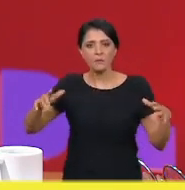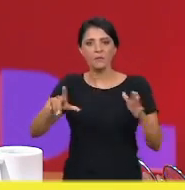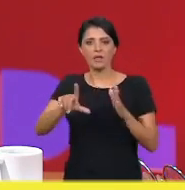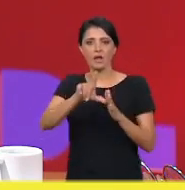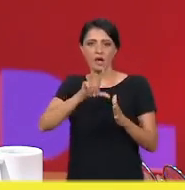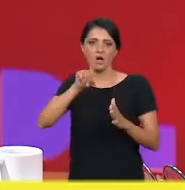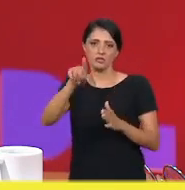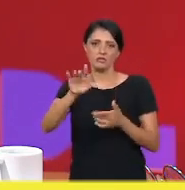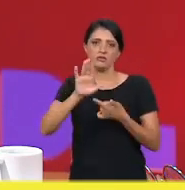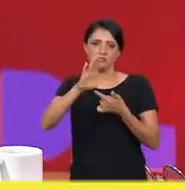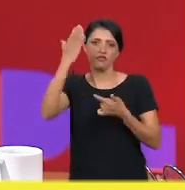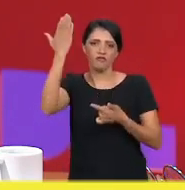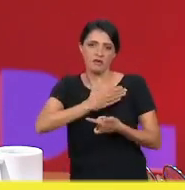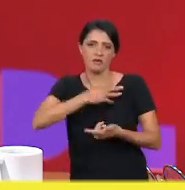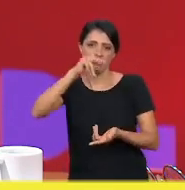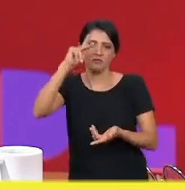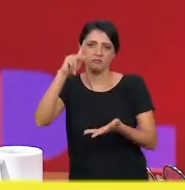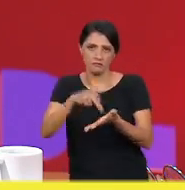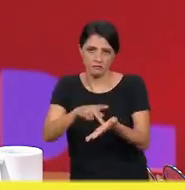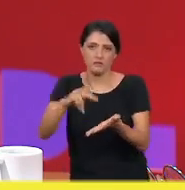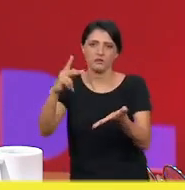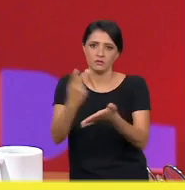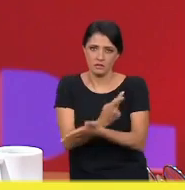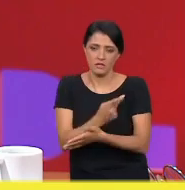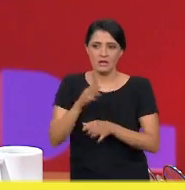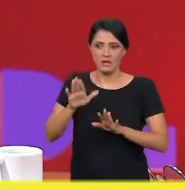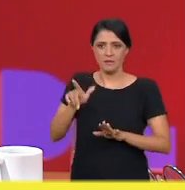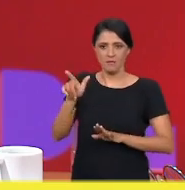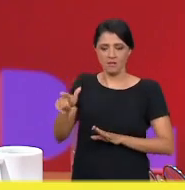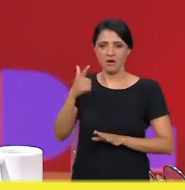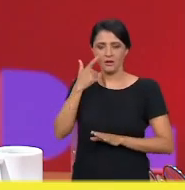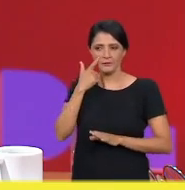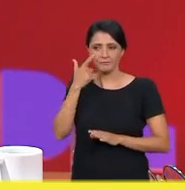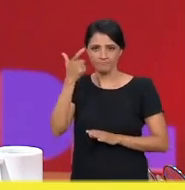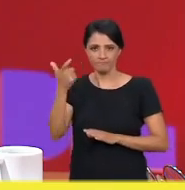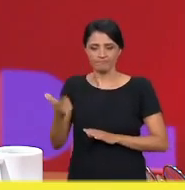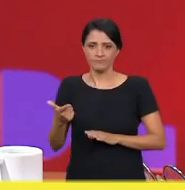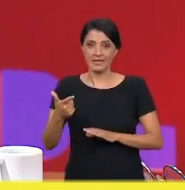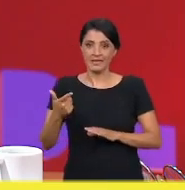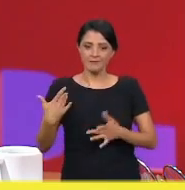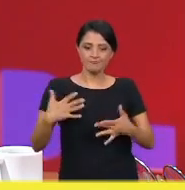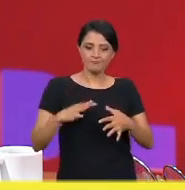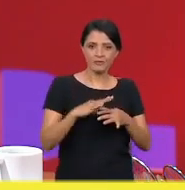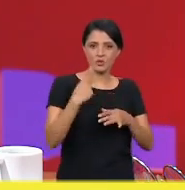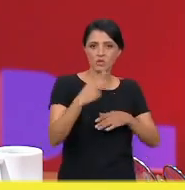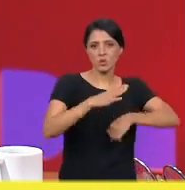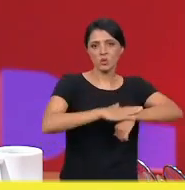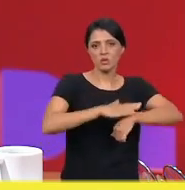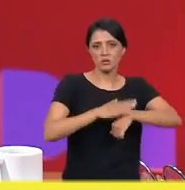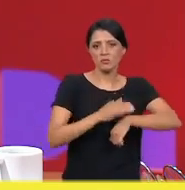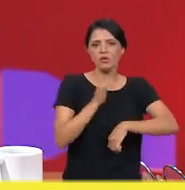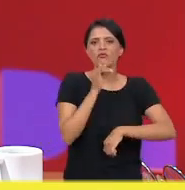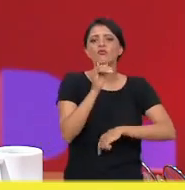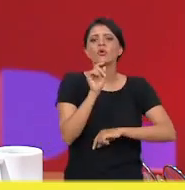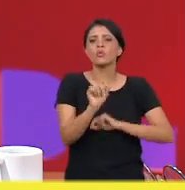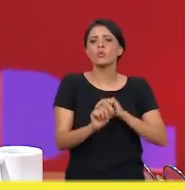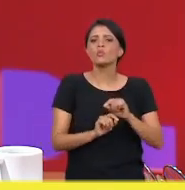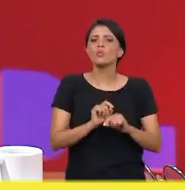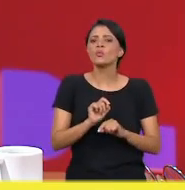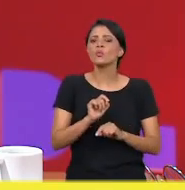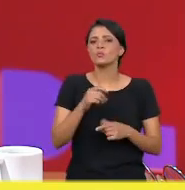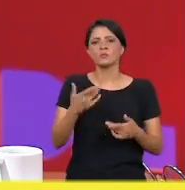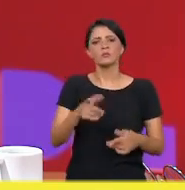de fato acontecia. Mas o Einstein, ele era tão apegado ao seu próprio tempo que ele falou